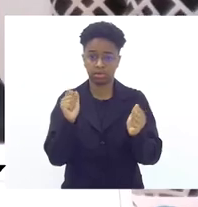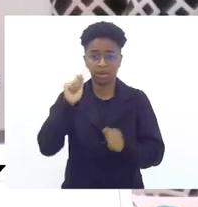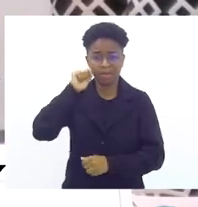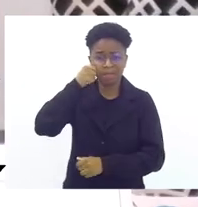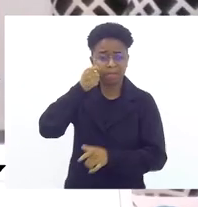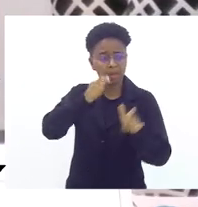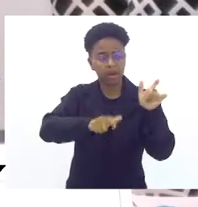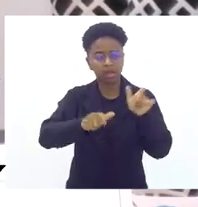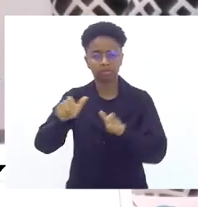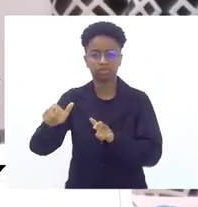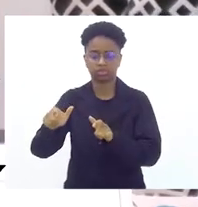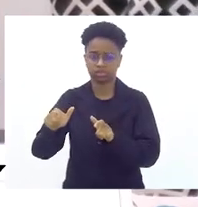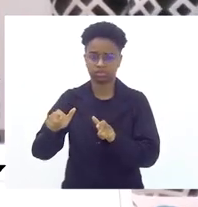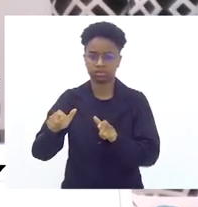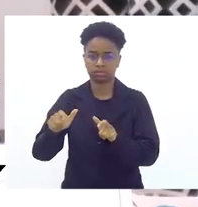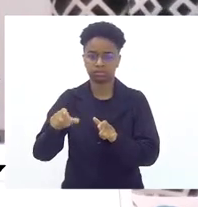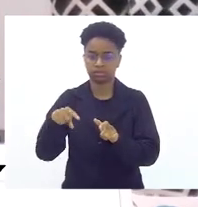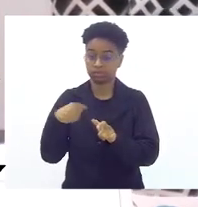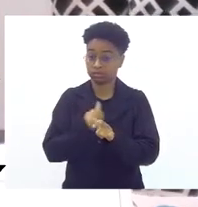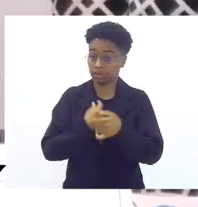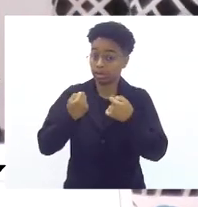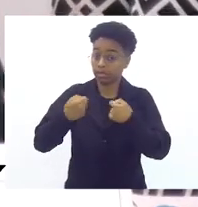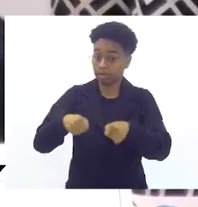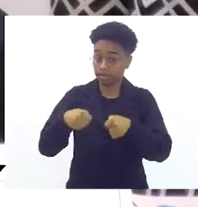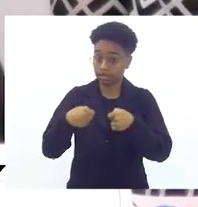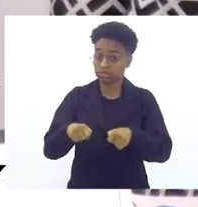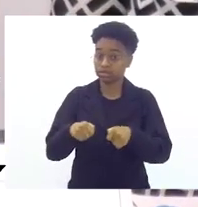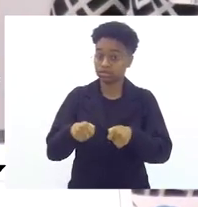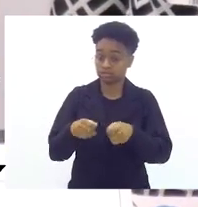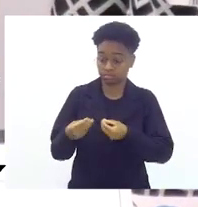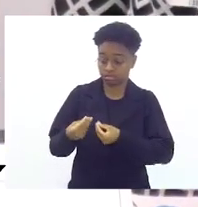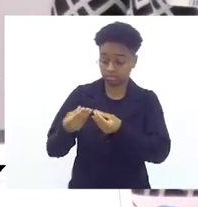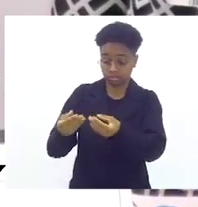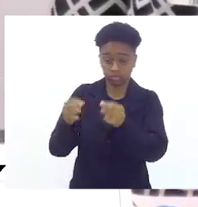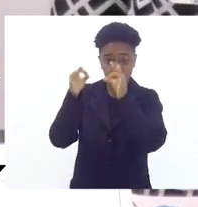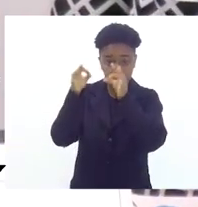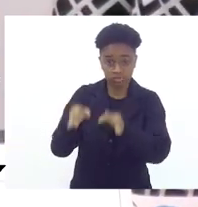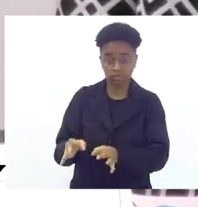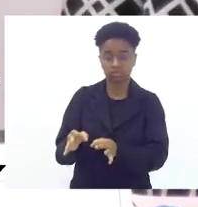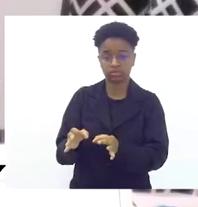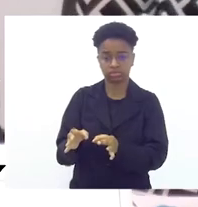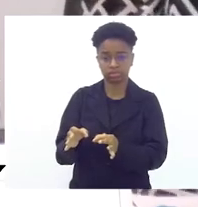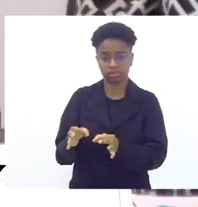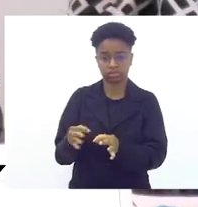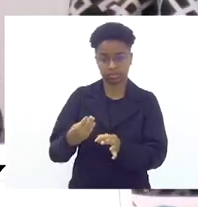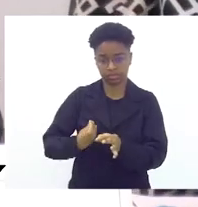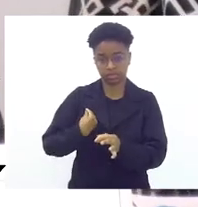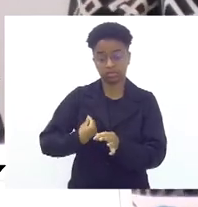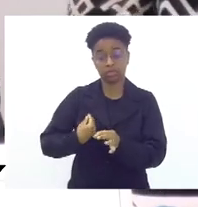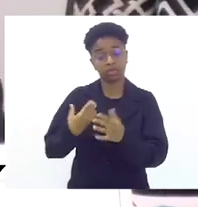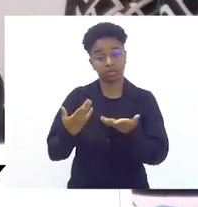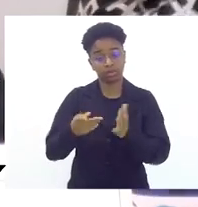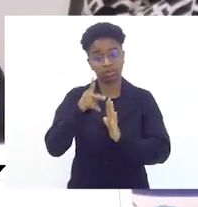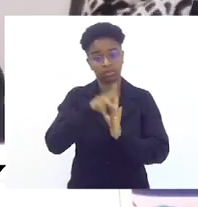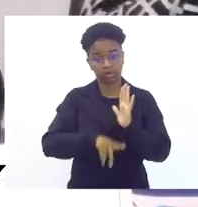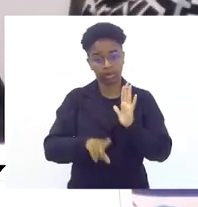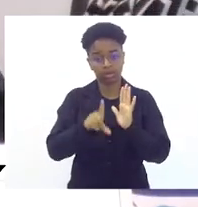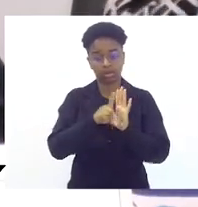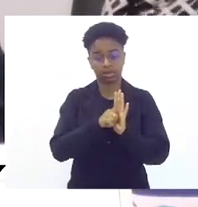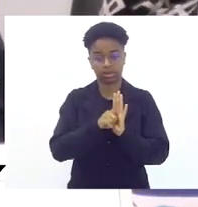e pretas nós precisamos trazer dignidade e este projeto de lei